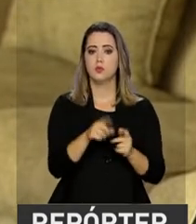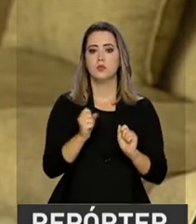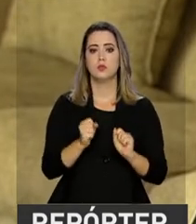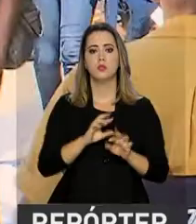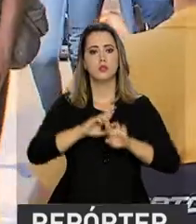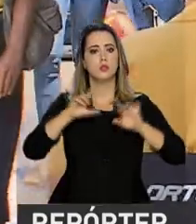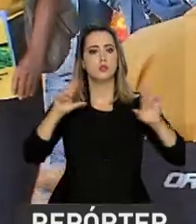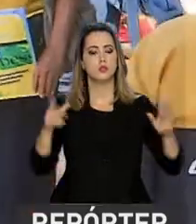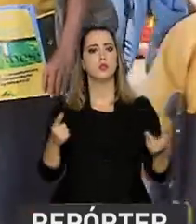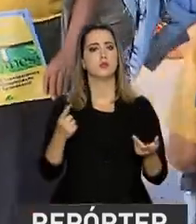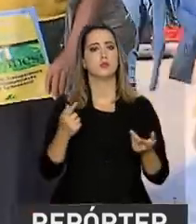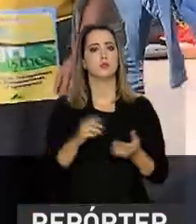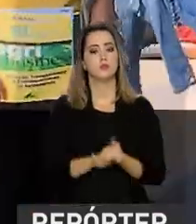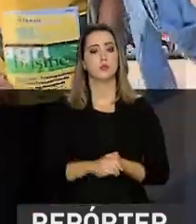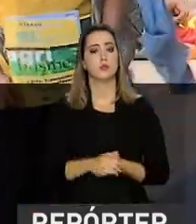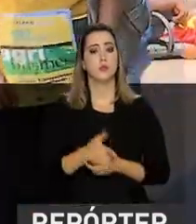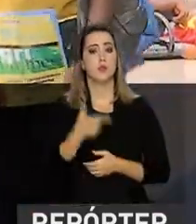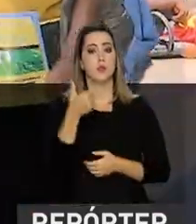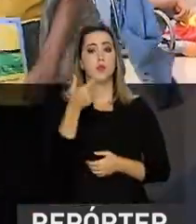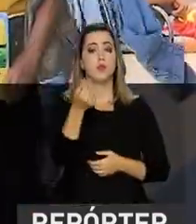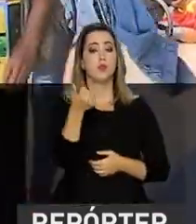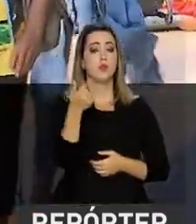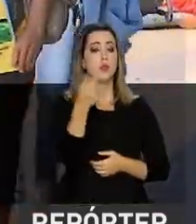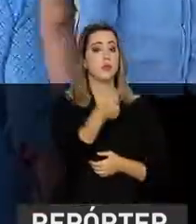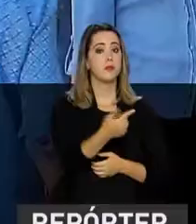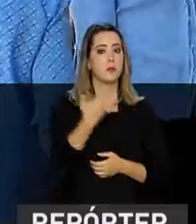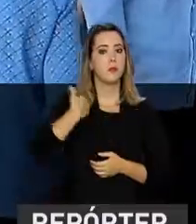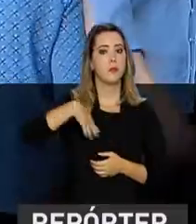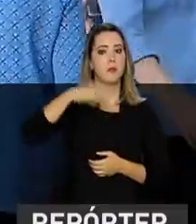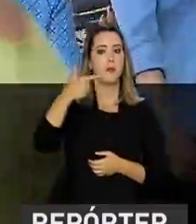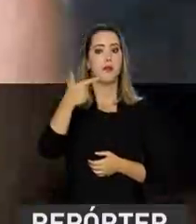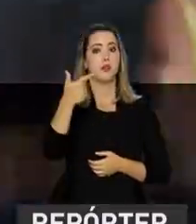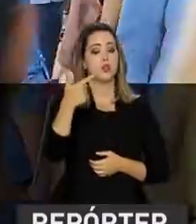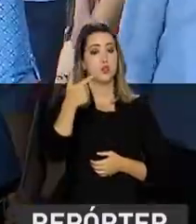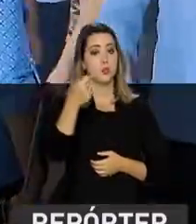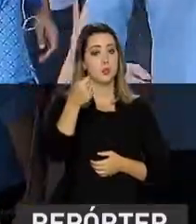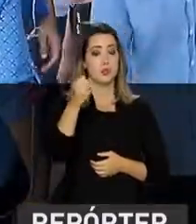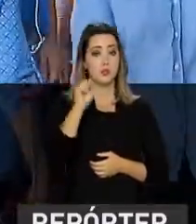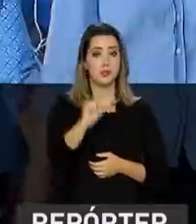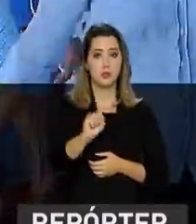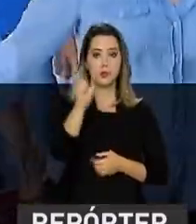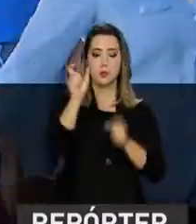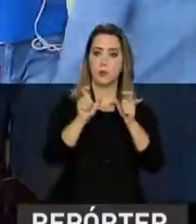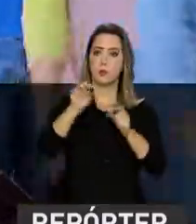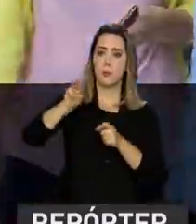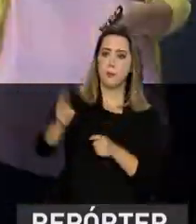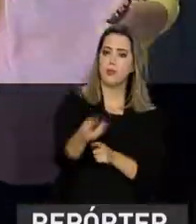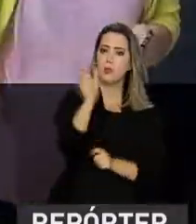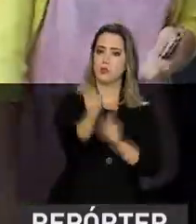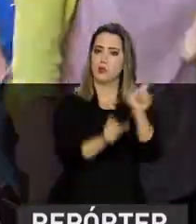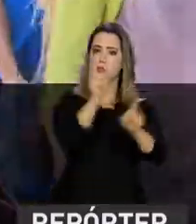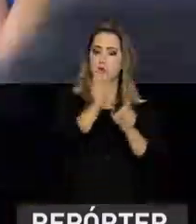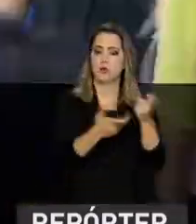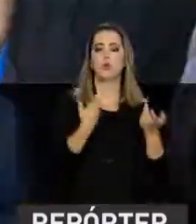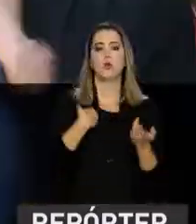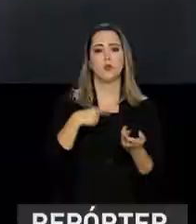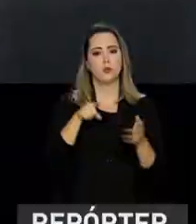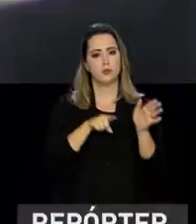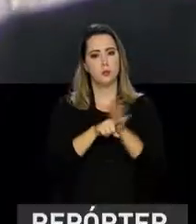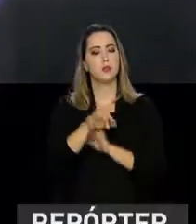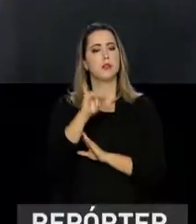maneira diversa. O Brasil de 2017 tem mais de 208 milhões de habitantes, segundo estimativas do